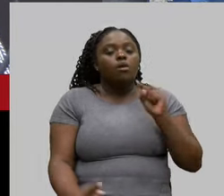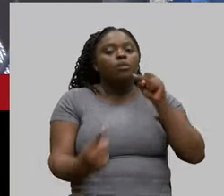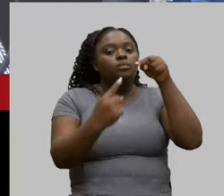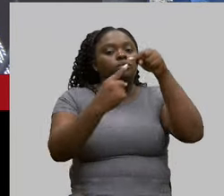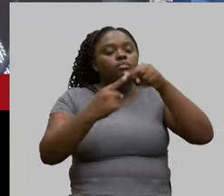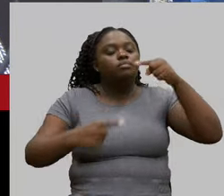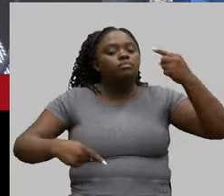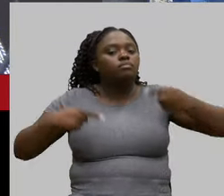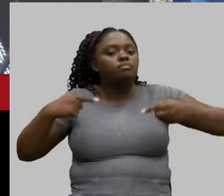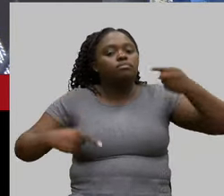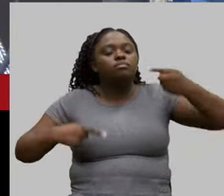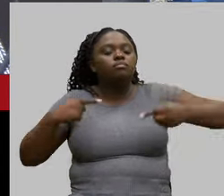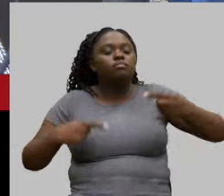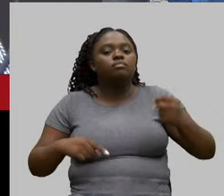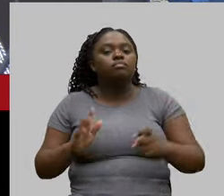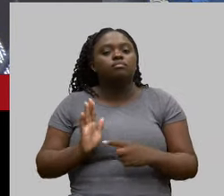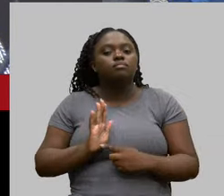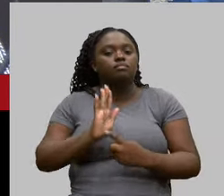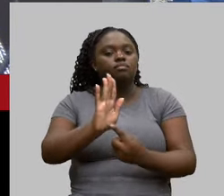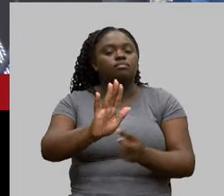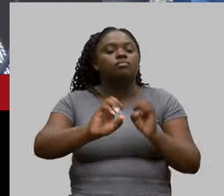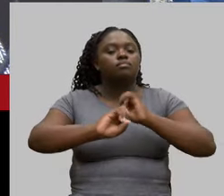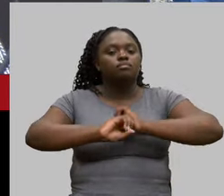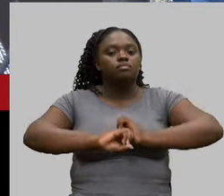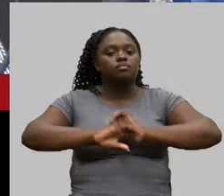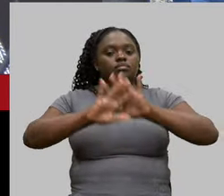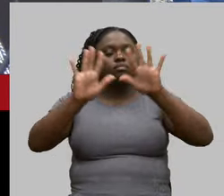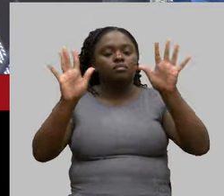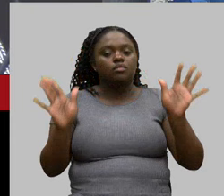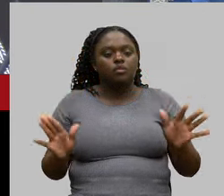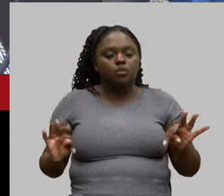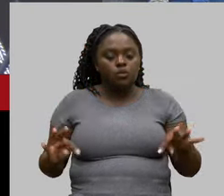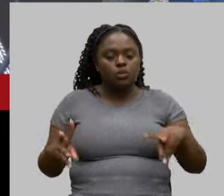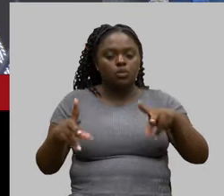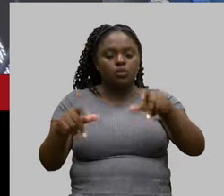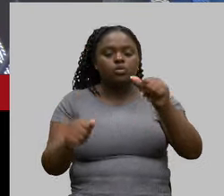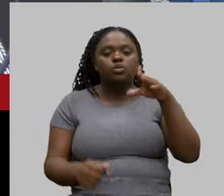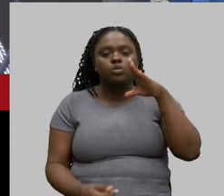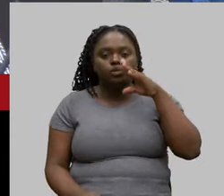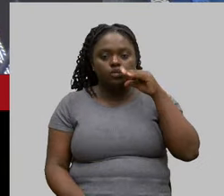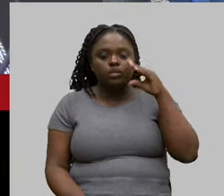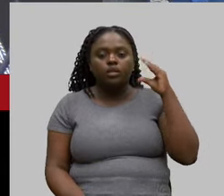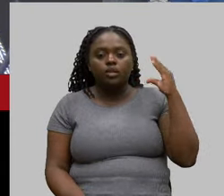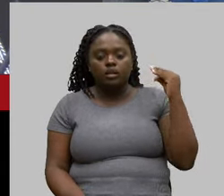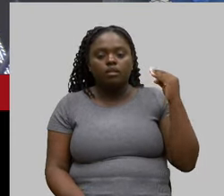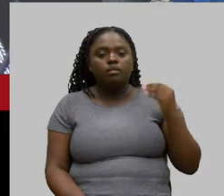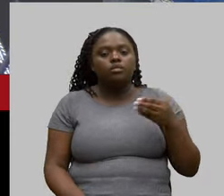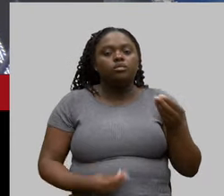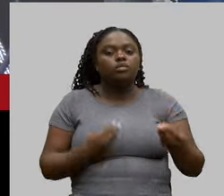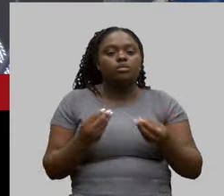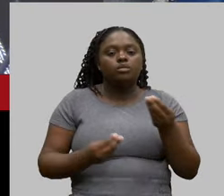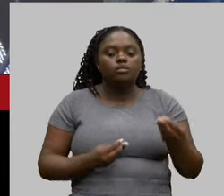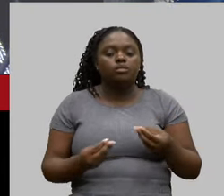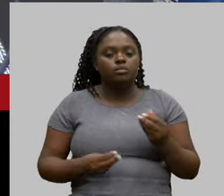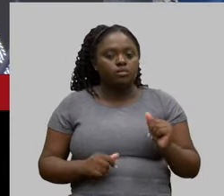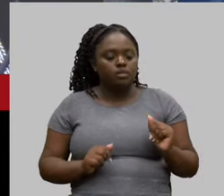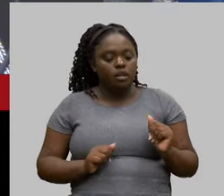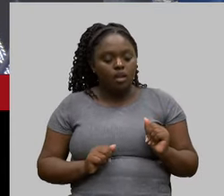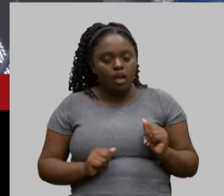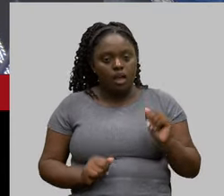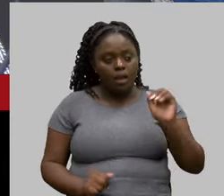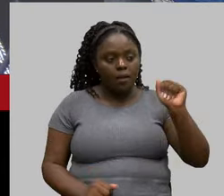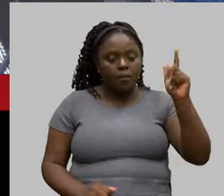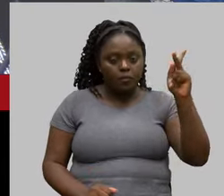público é levar esclarecimentos a todos os servidores públicos sejam eles ativos ou